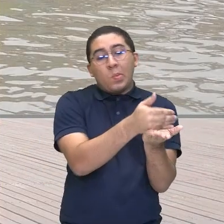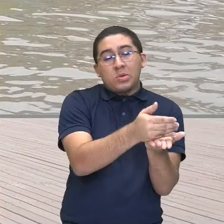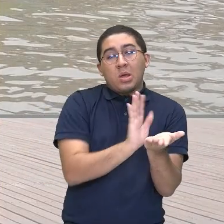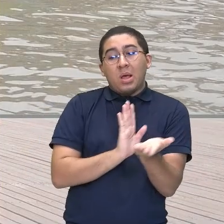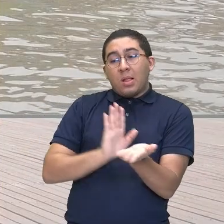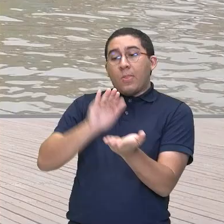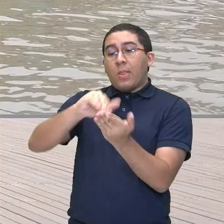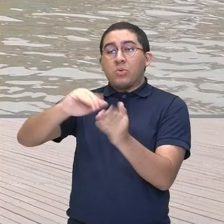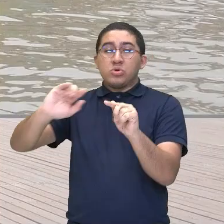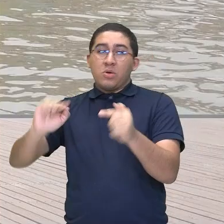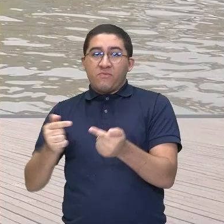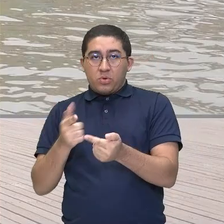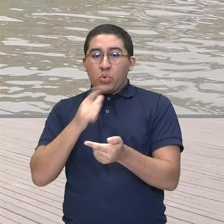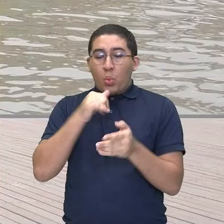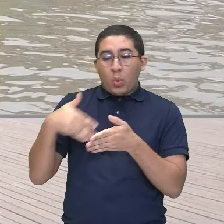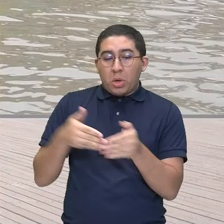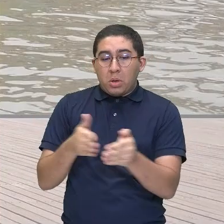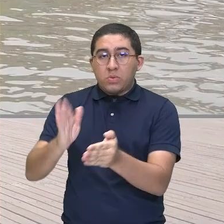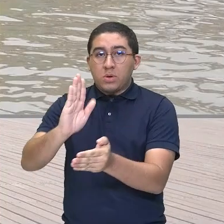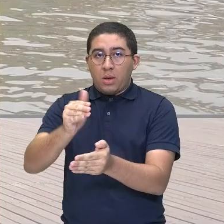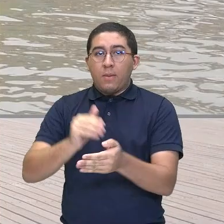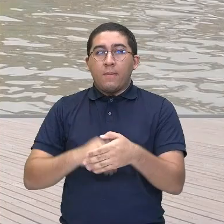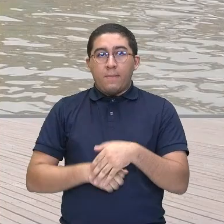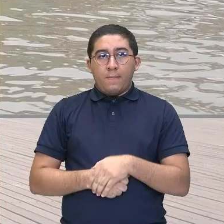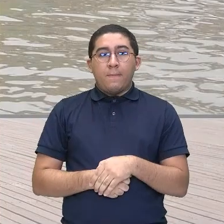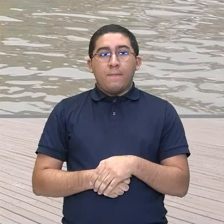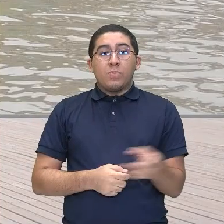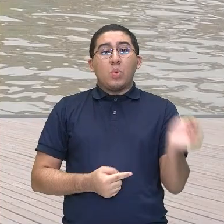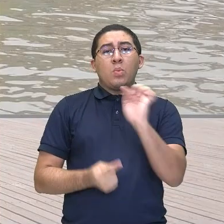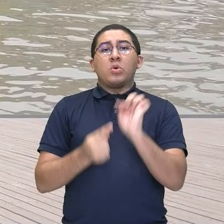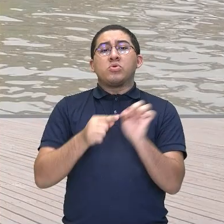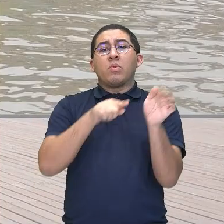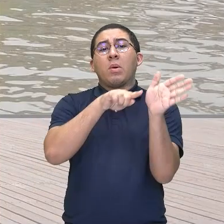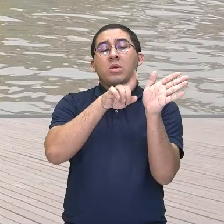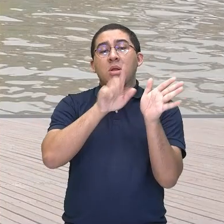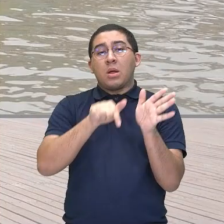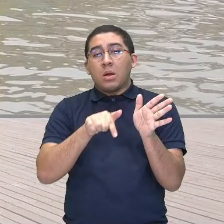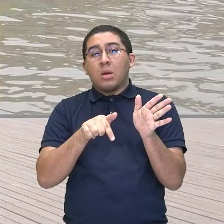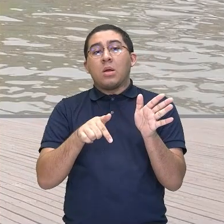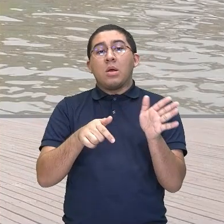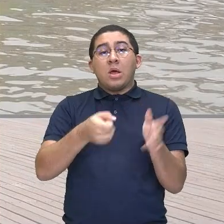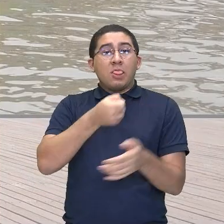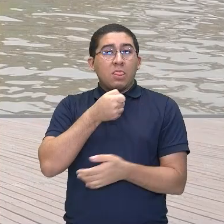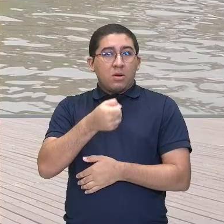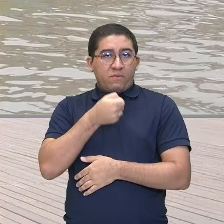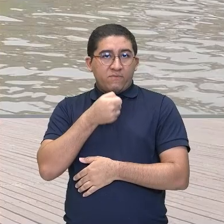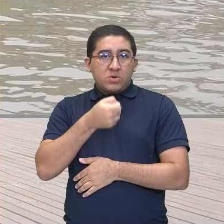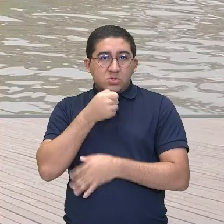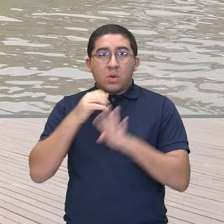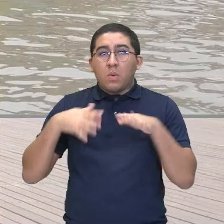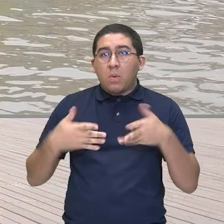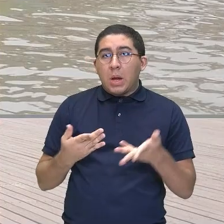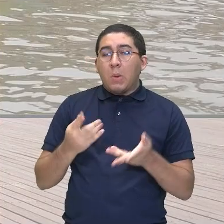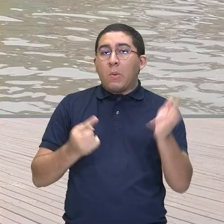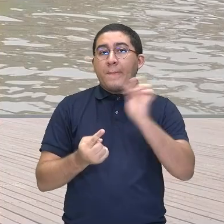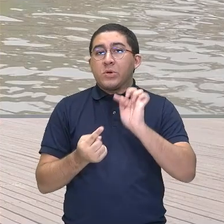os desafios no rio. Então, o objetivo da pesquisa, da entrevista, na verdade, é